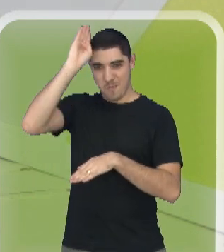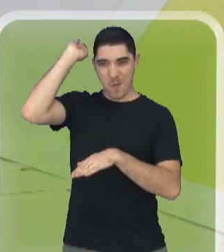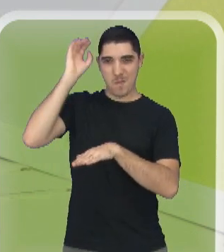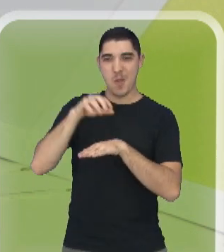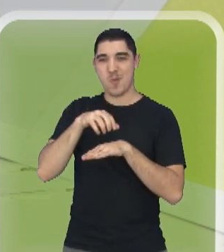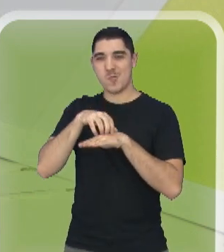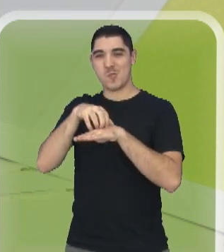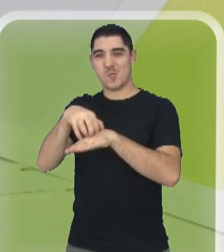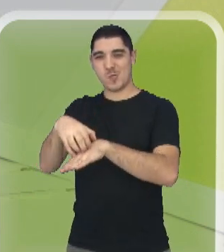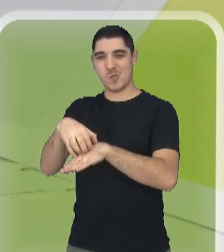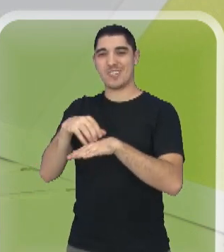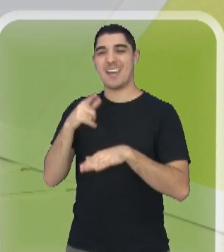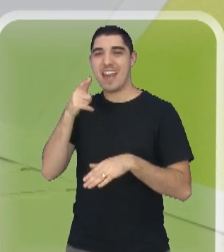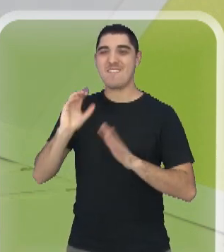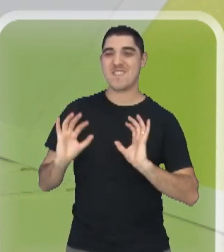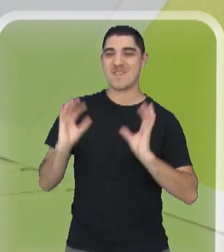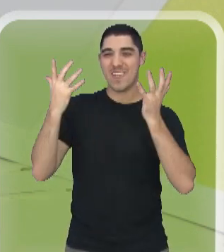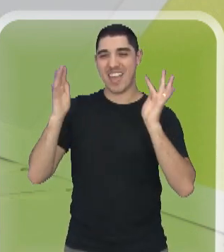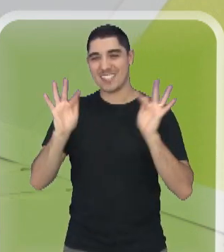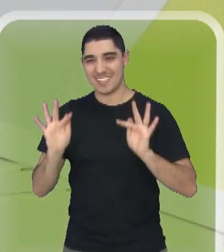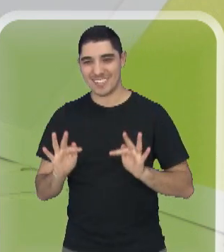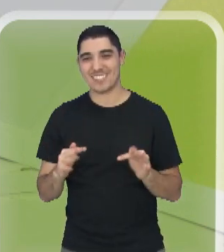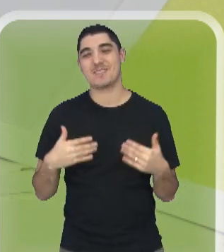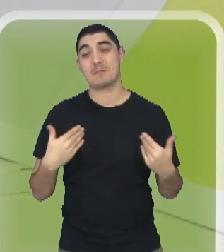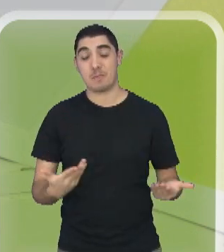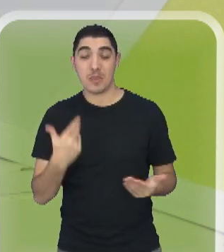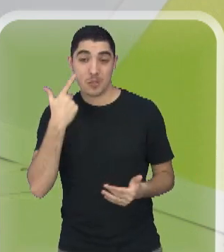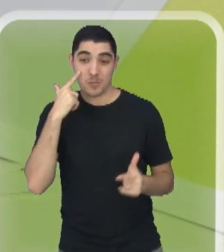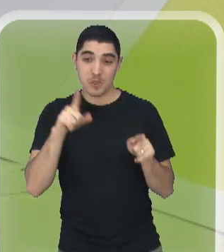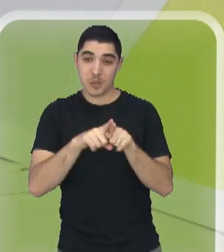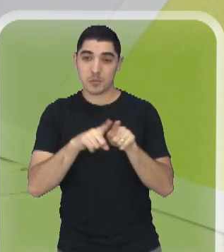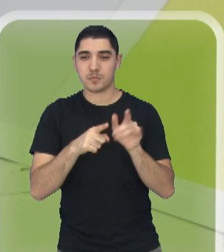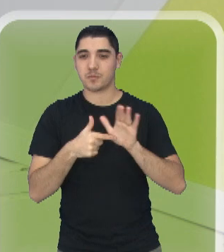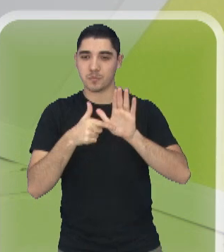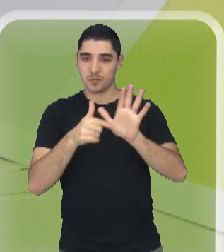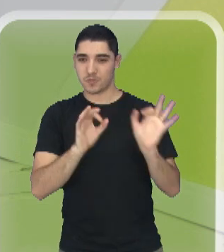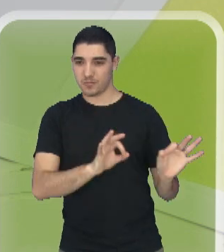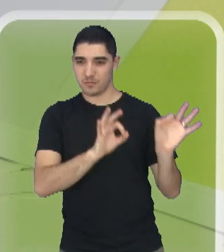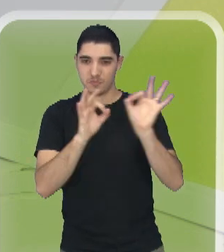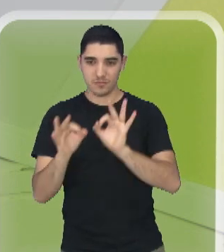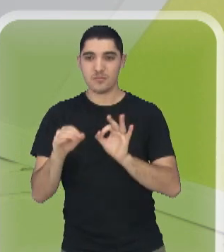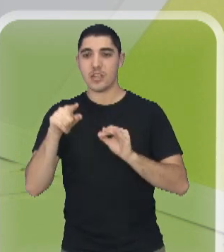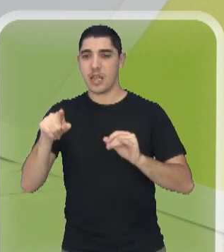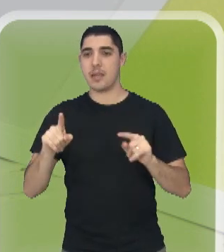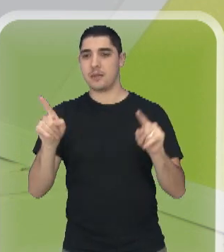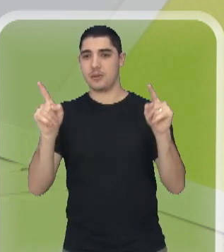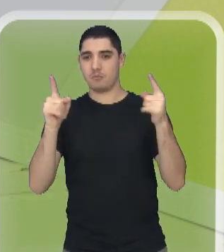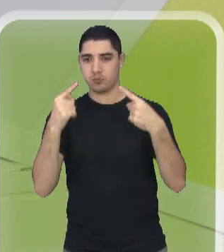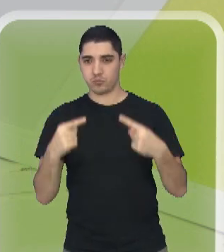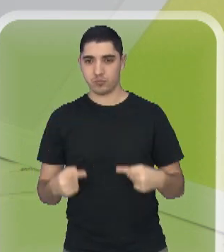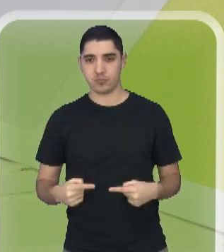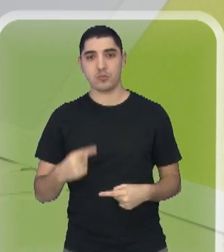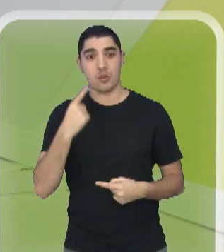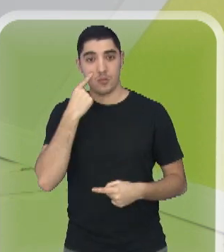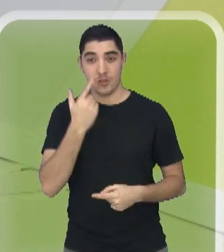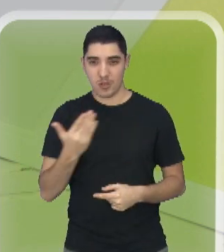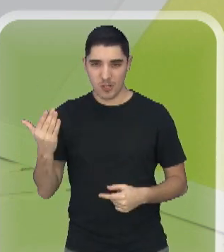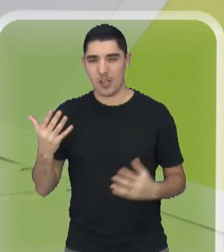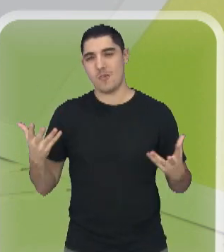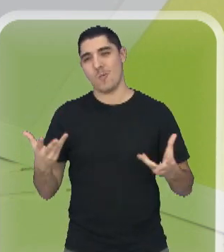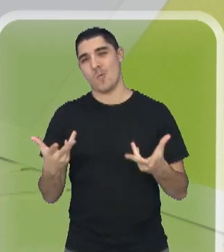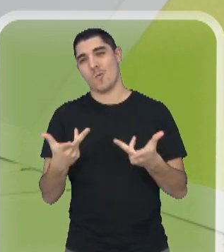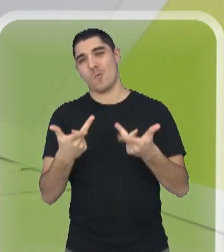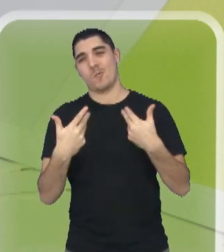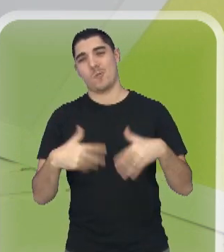festa, aquela alegria e tudo mais. Fala aí, alegria, coloca pra gente aqui, meu caro Matheus, a tabela, aquela tabela ficou bonita, eu gosto de aproveitar a tabela. Olha só